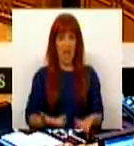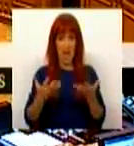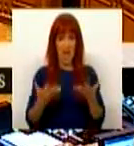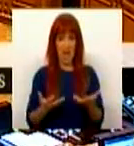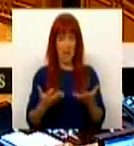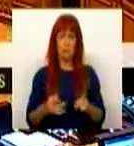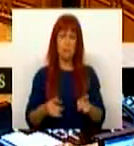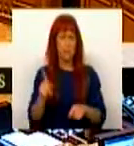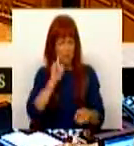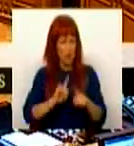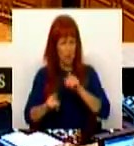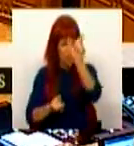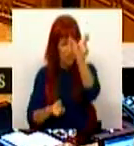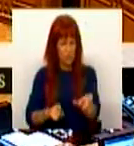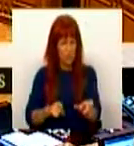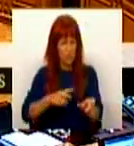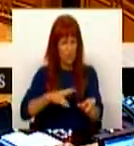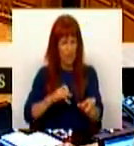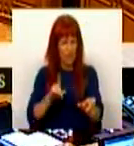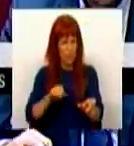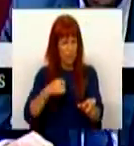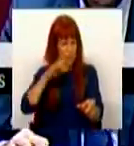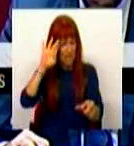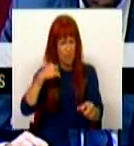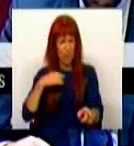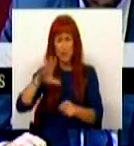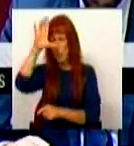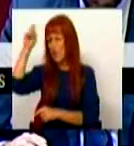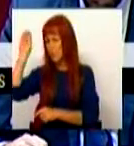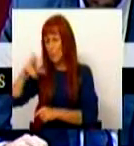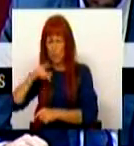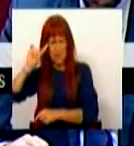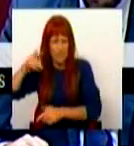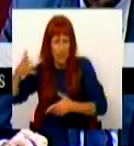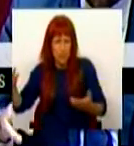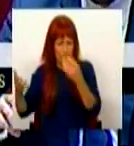A carga, não foi a senhora deputada Maria Luísa Albuquerque, já sabemos que foi o governador do Banco de Portugal.